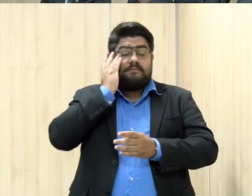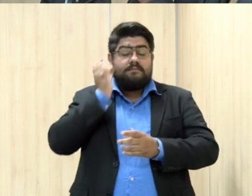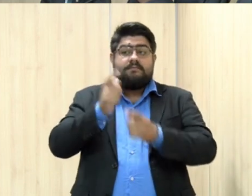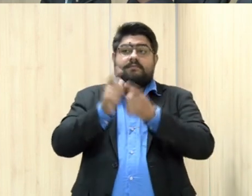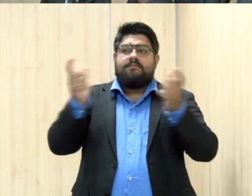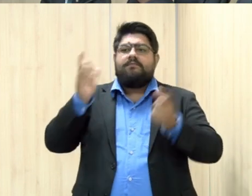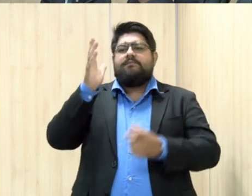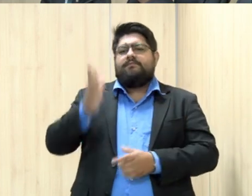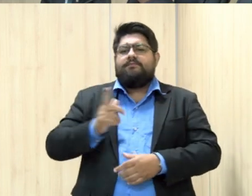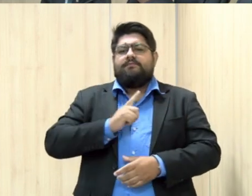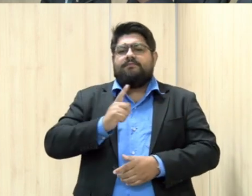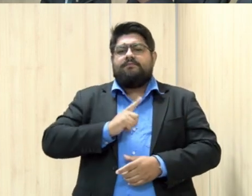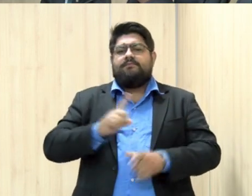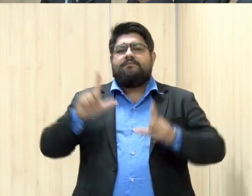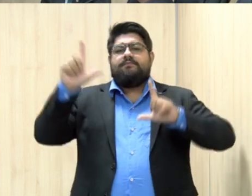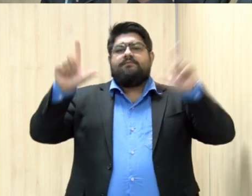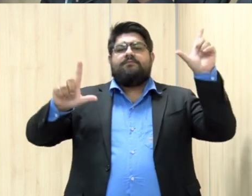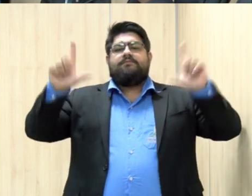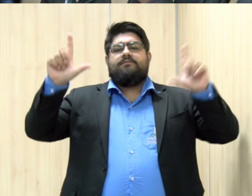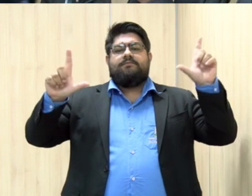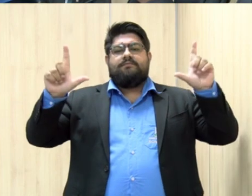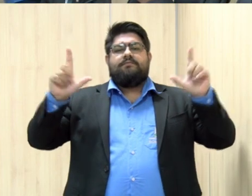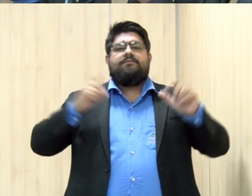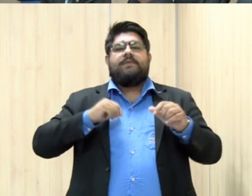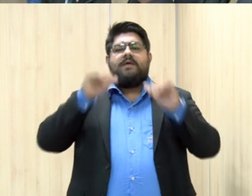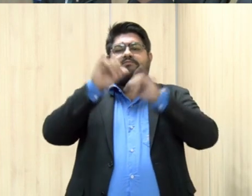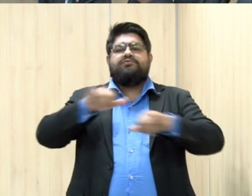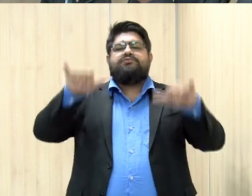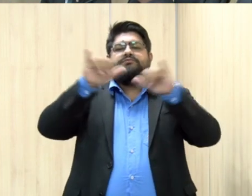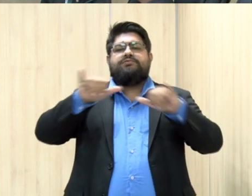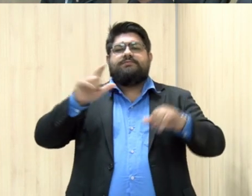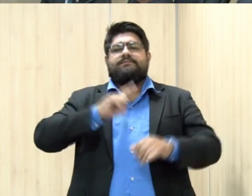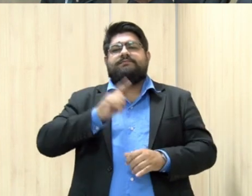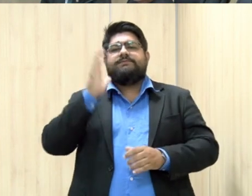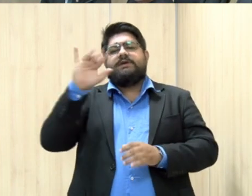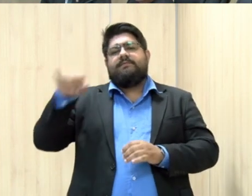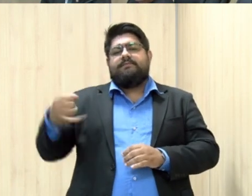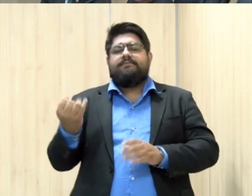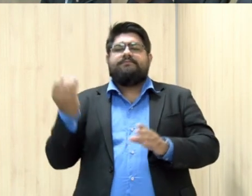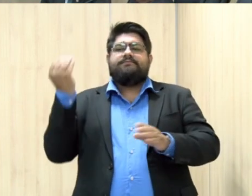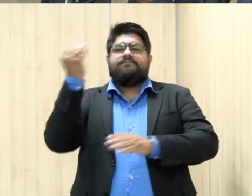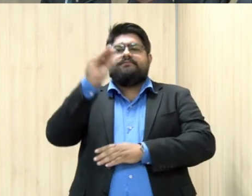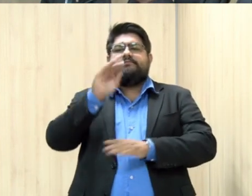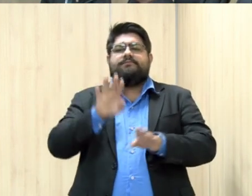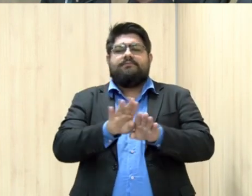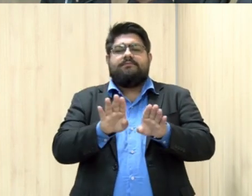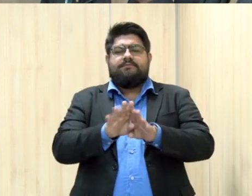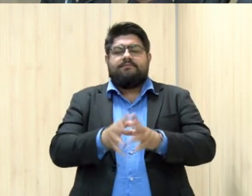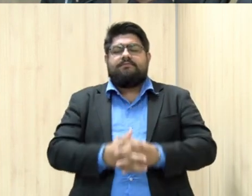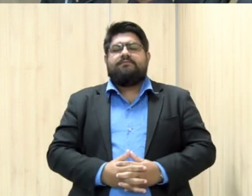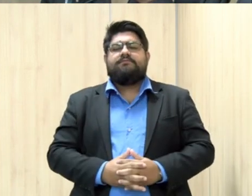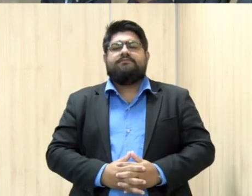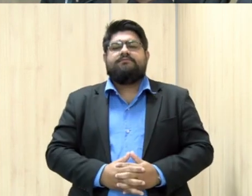maioria Já possui ali o televisor faz a propaganda Então já aproveita né